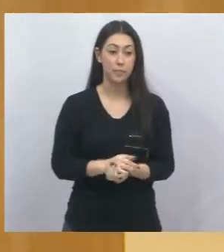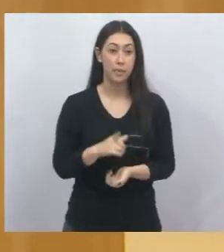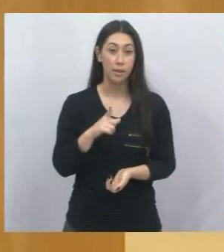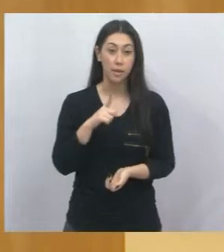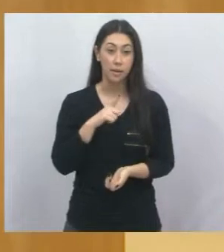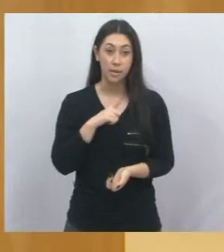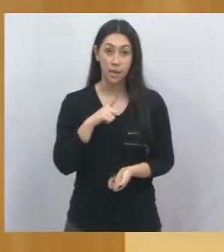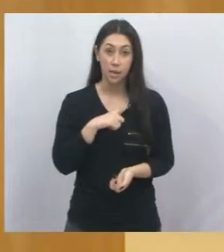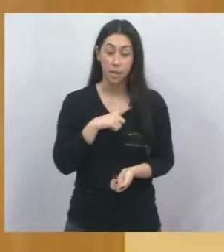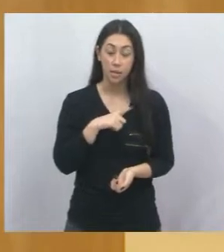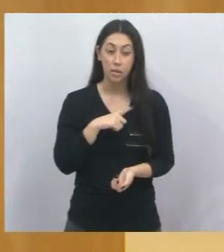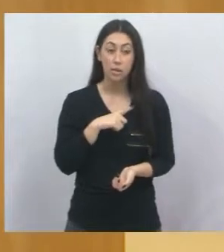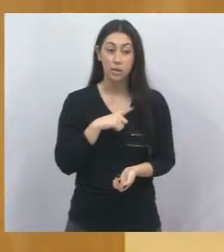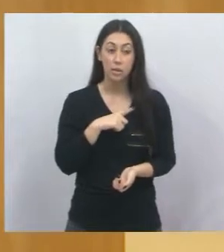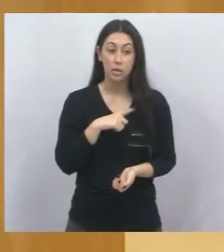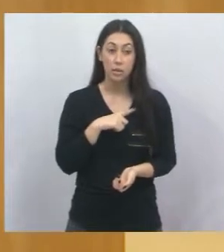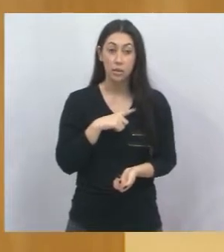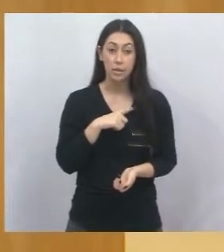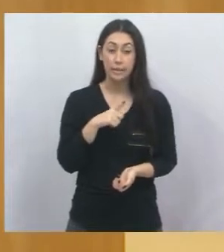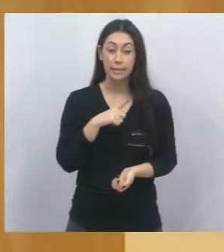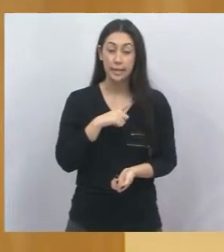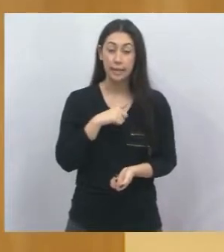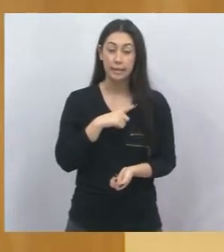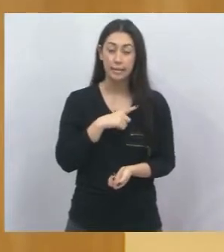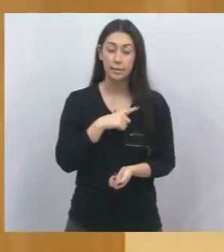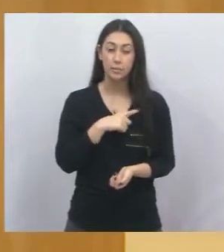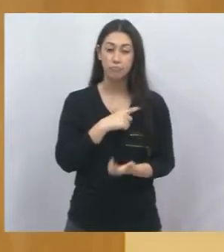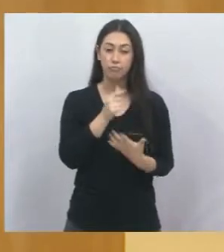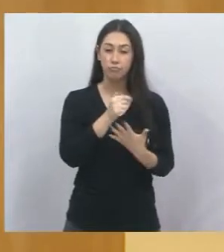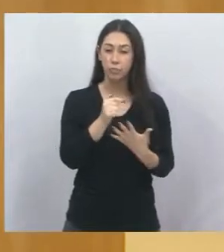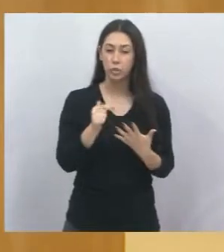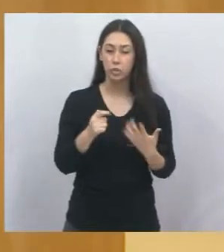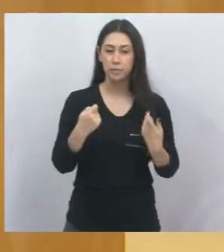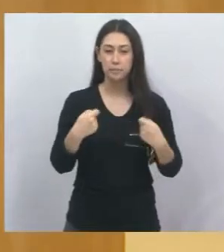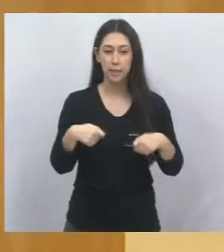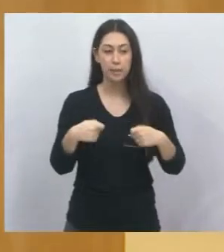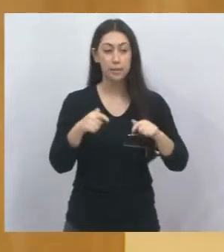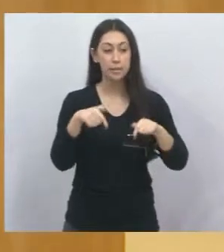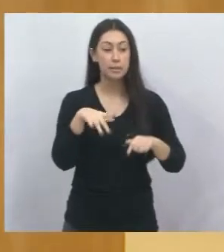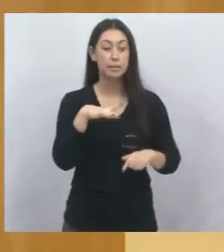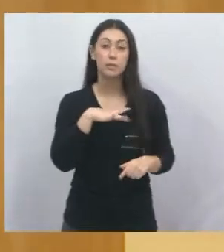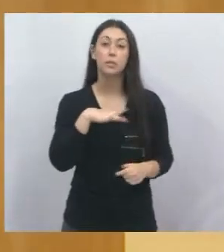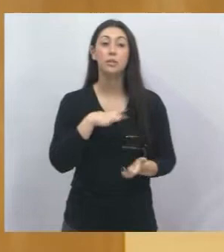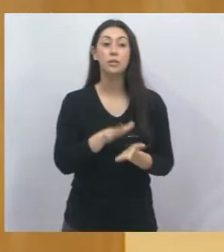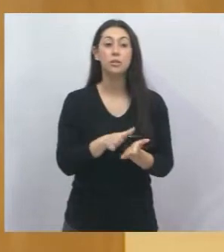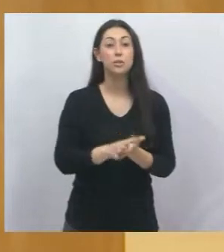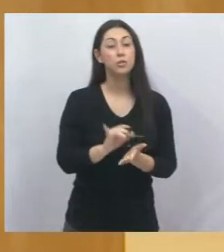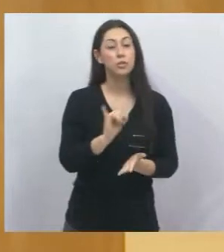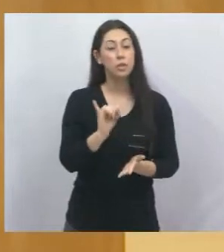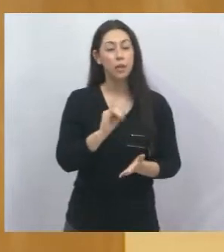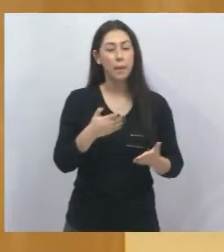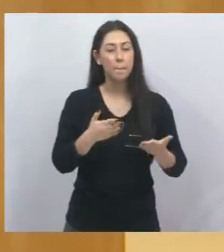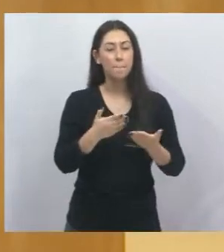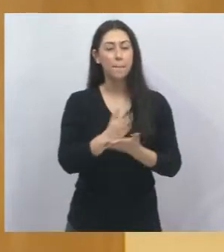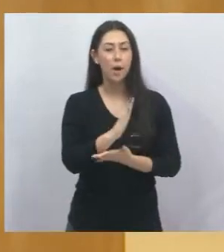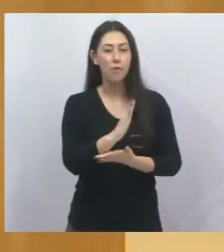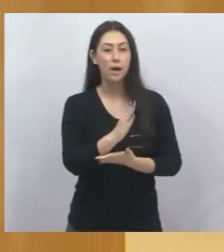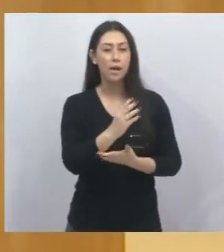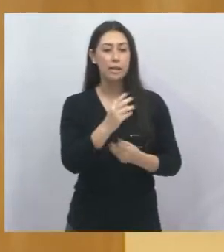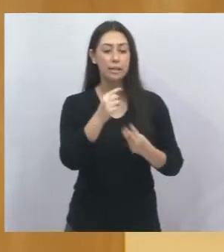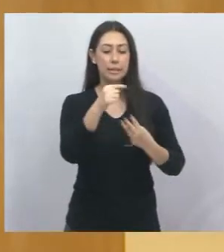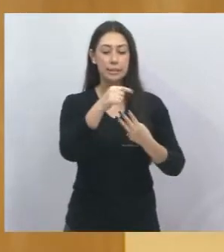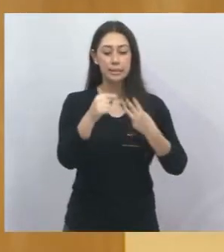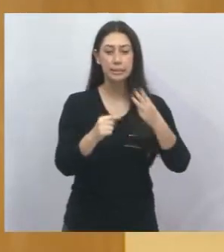existe uma cobrança, existe uma necessidade do município de Jacareí estar aprovando 3 leis importantes para